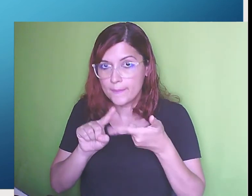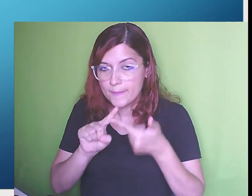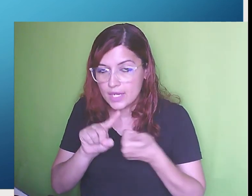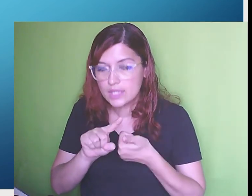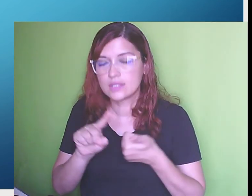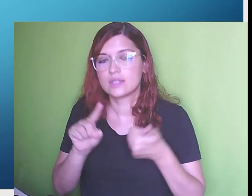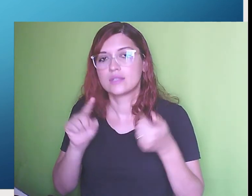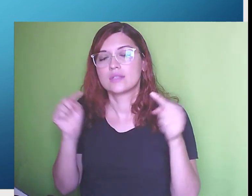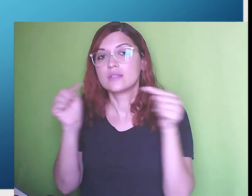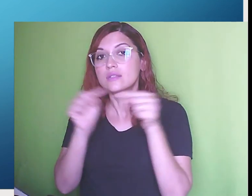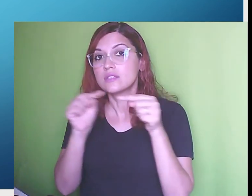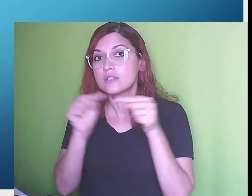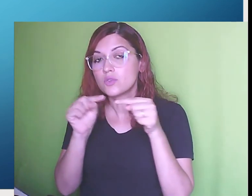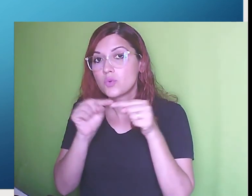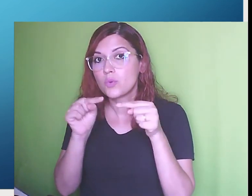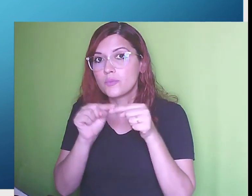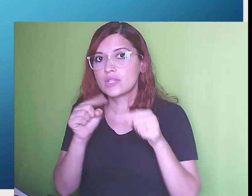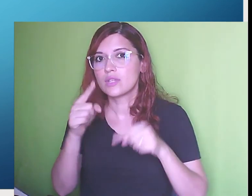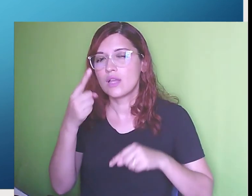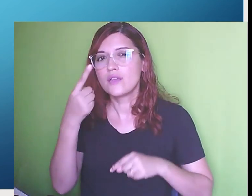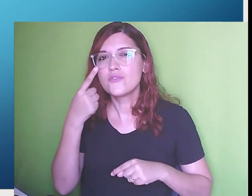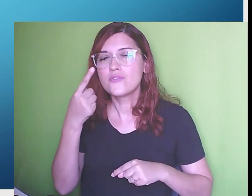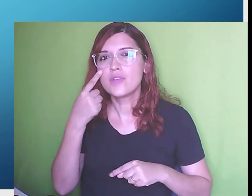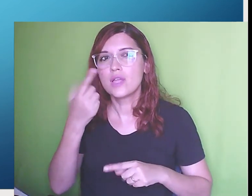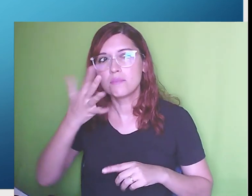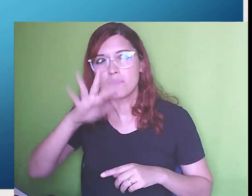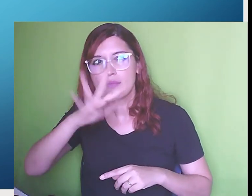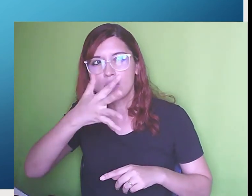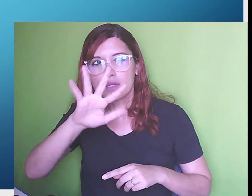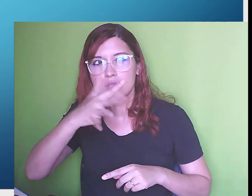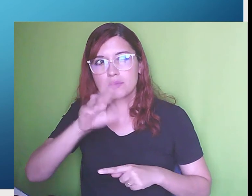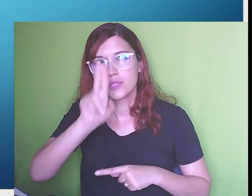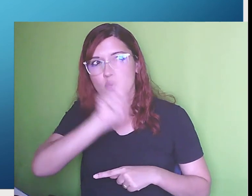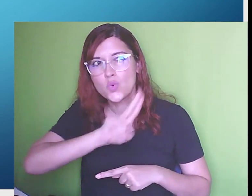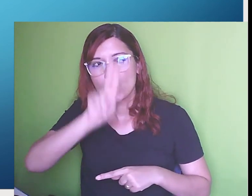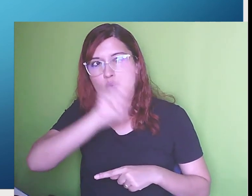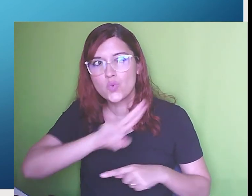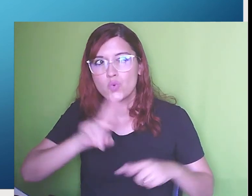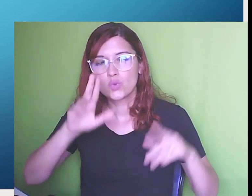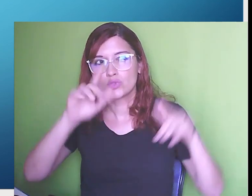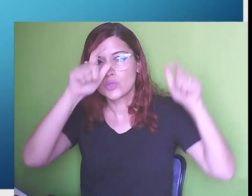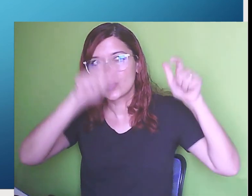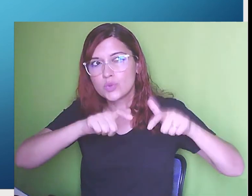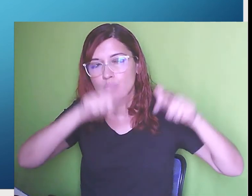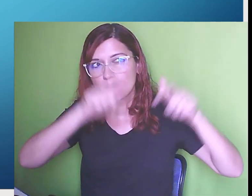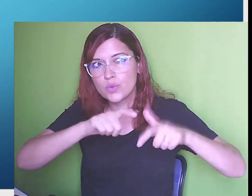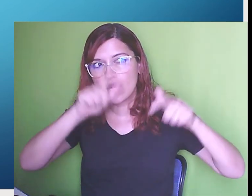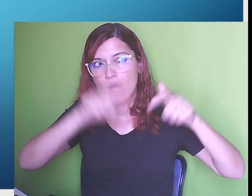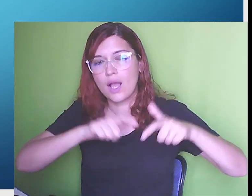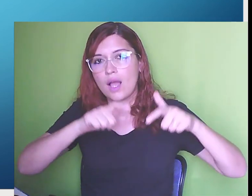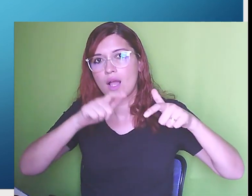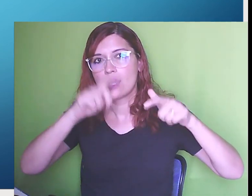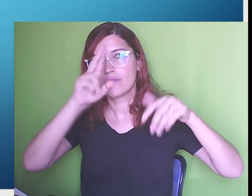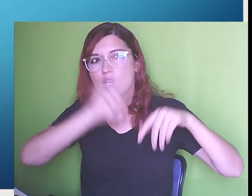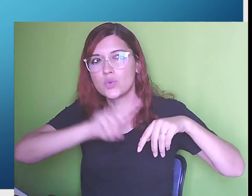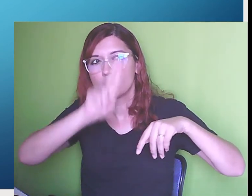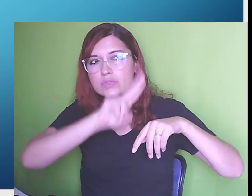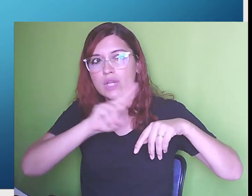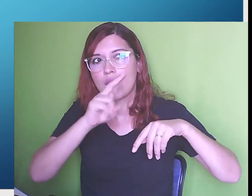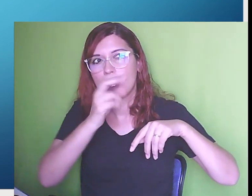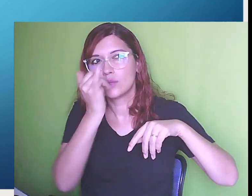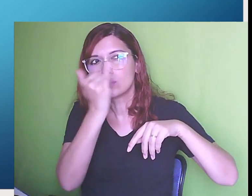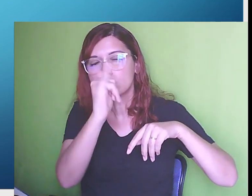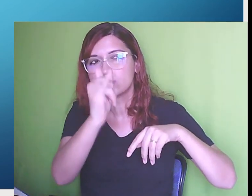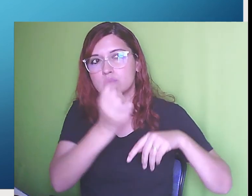Então, o fator de demanda, ele vai te ajudar a ter uma ideia do uso